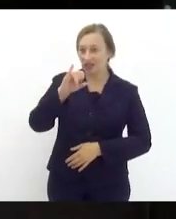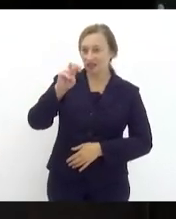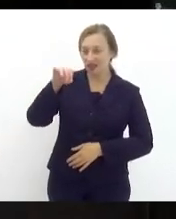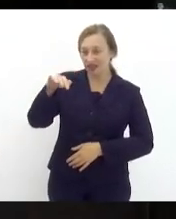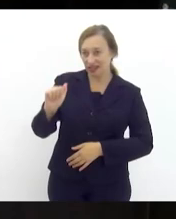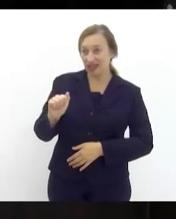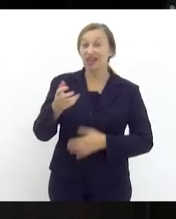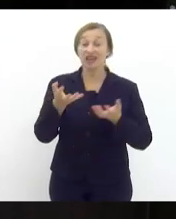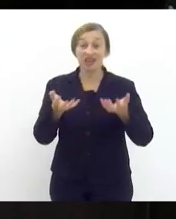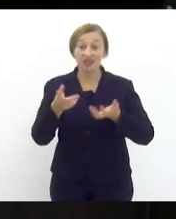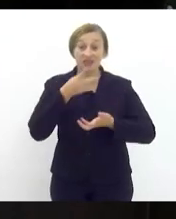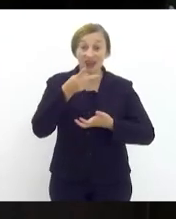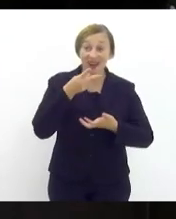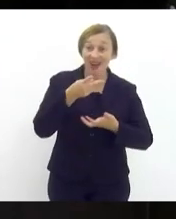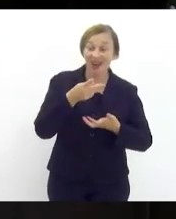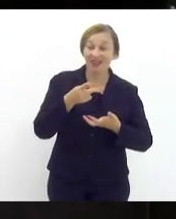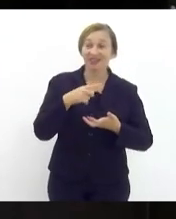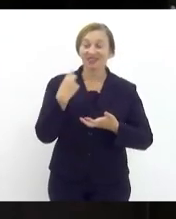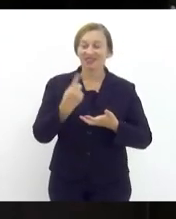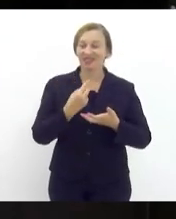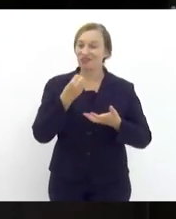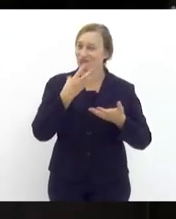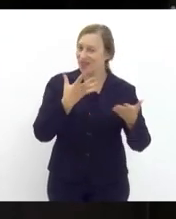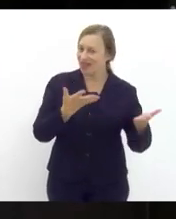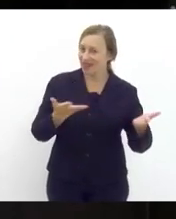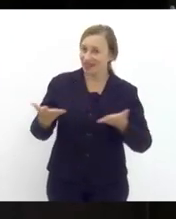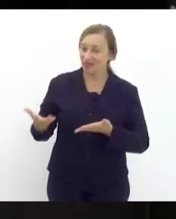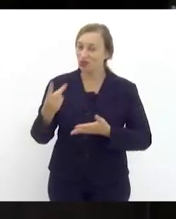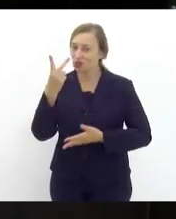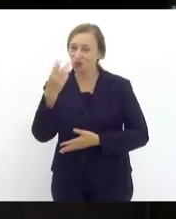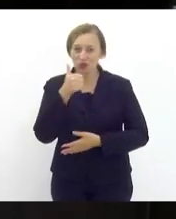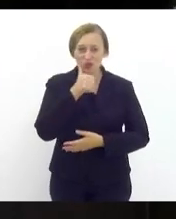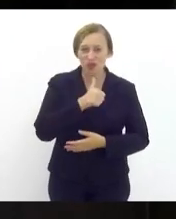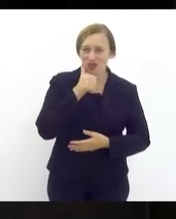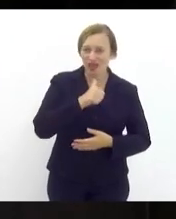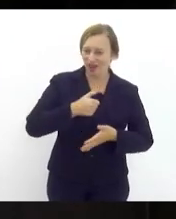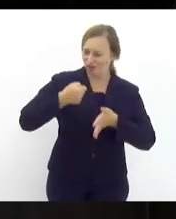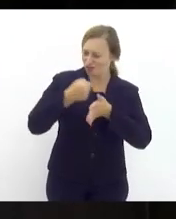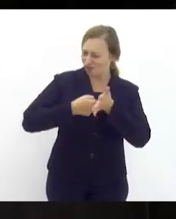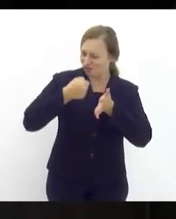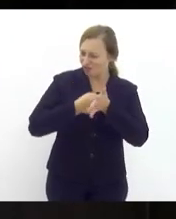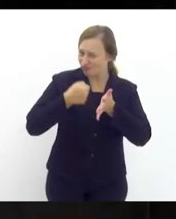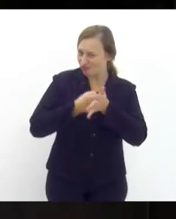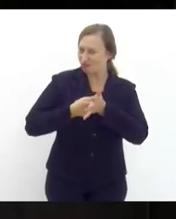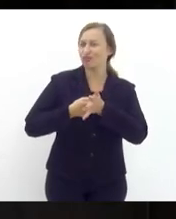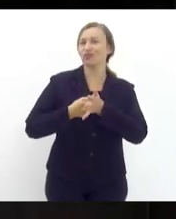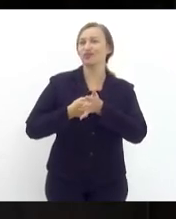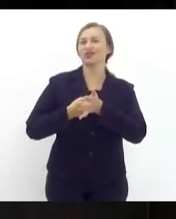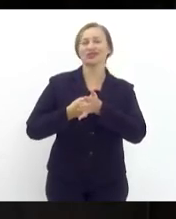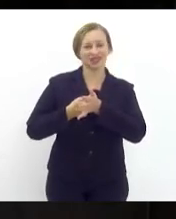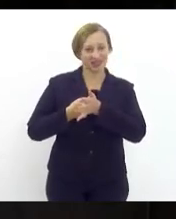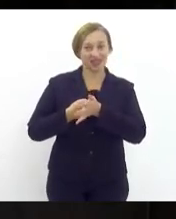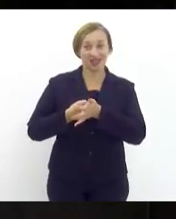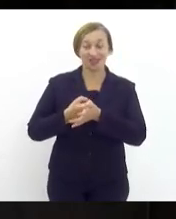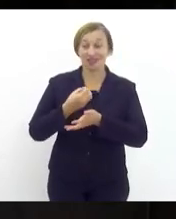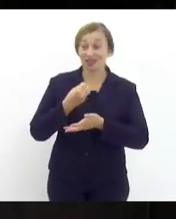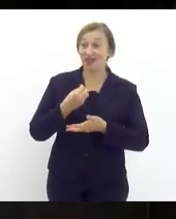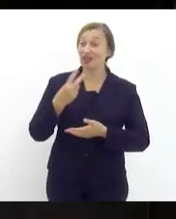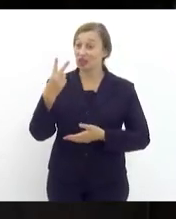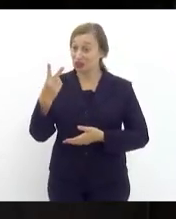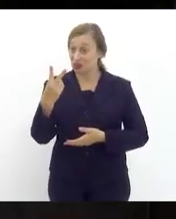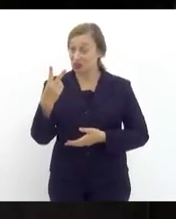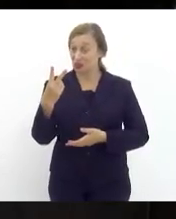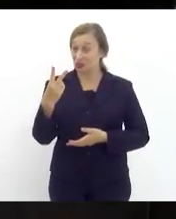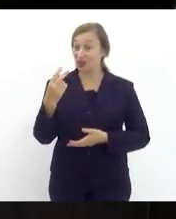queria dizer que estamos bem servidos duas mulheres combativas lúcidas clarividente e duas